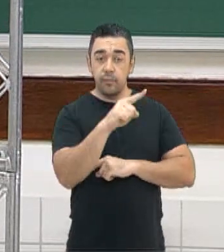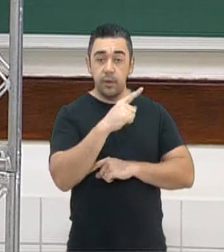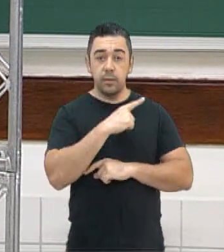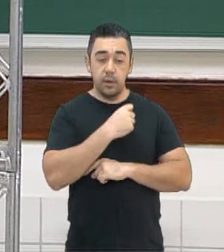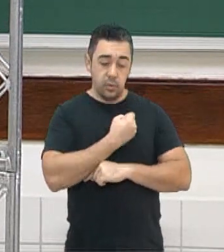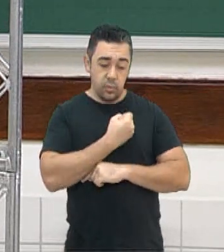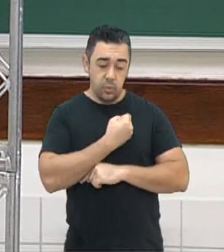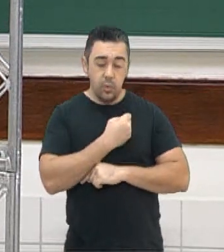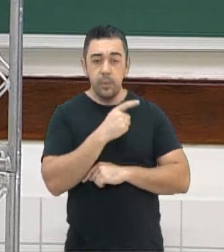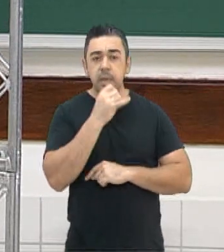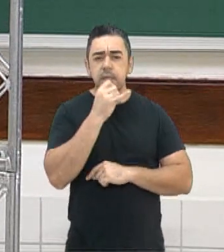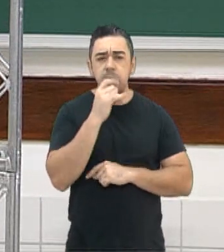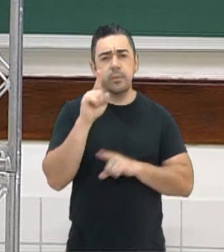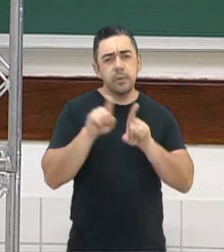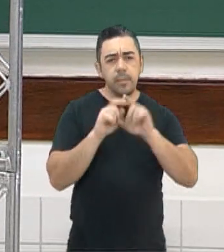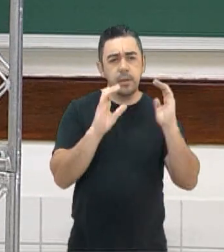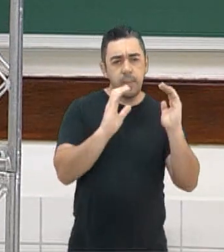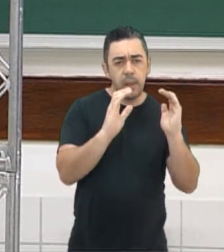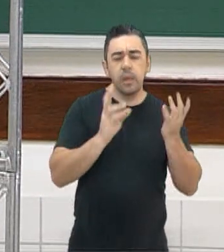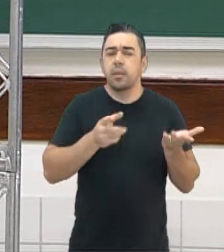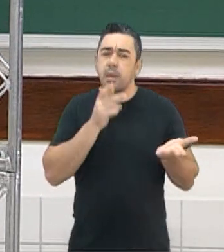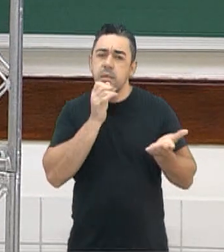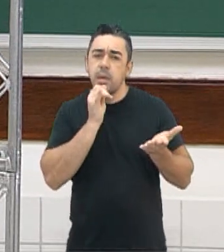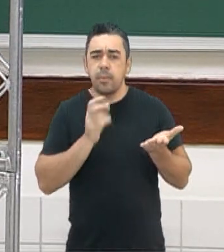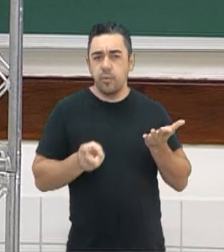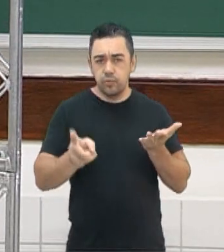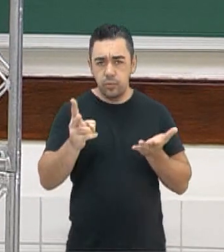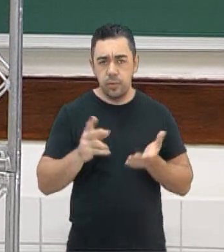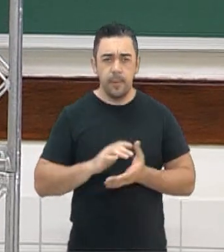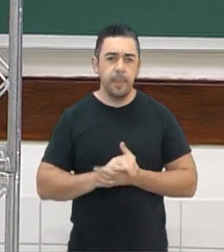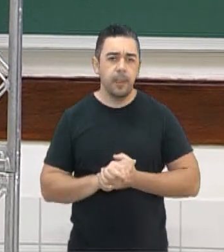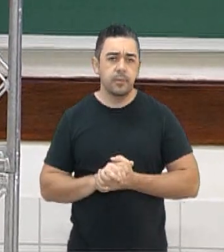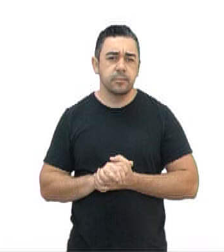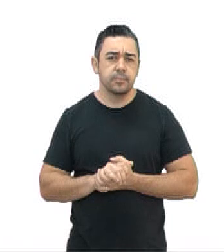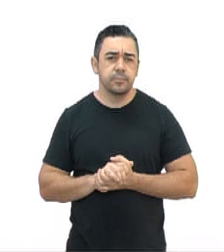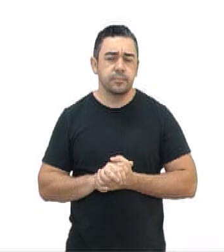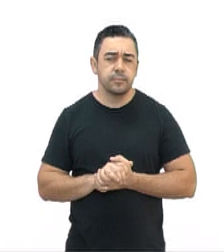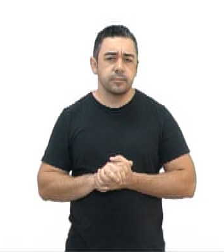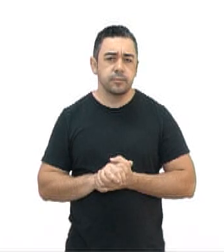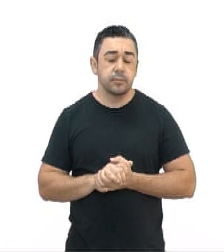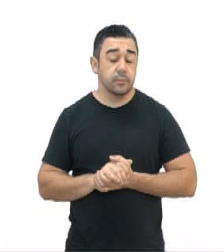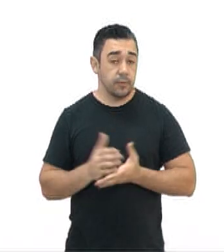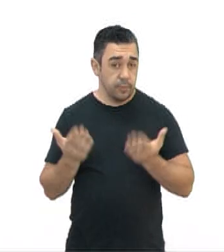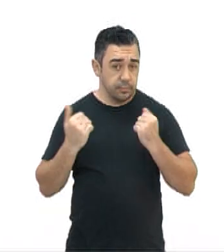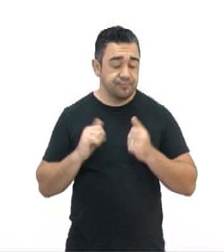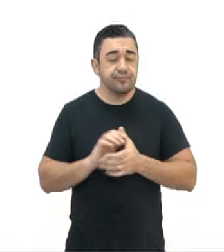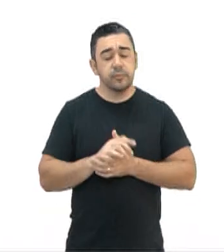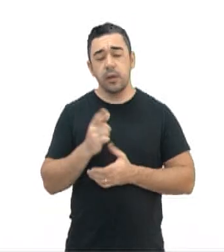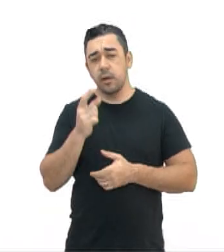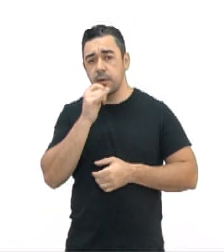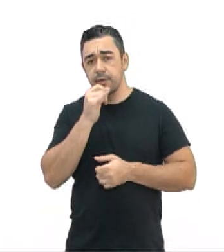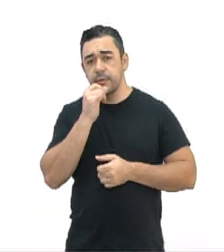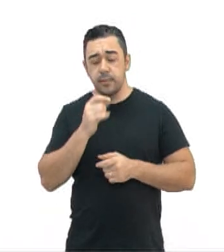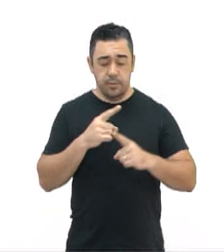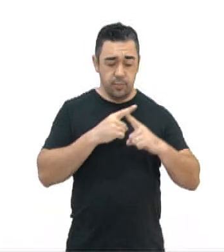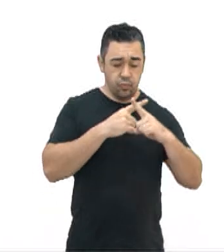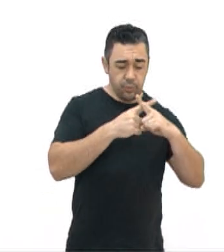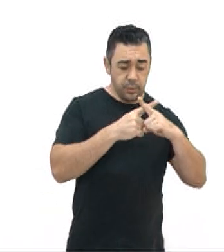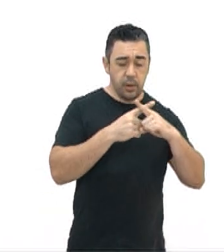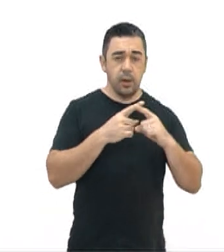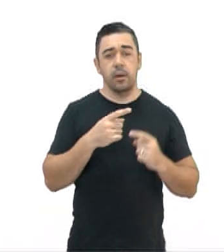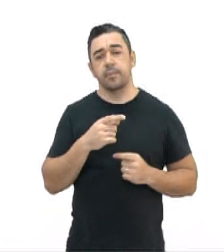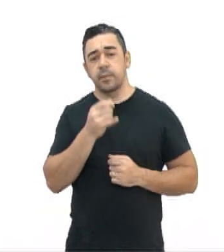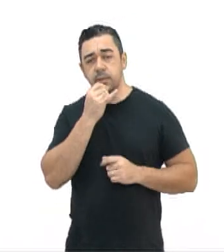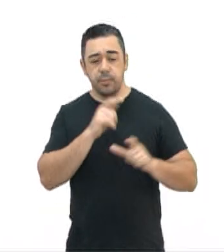se tem parênteses, e assim continua. Vamos lá? Para multiplicar dois ou mais